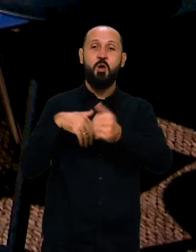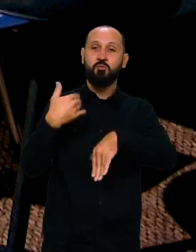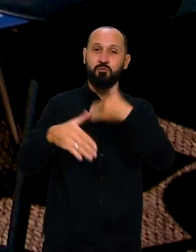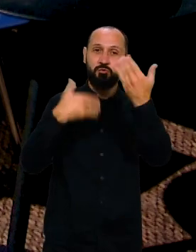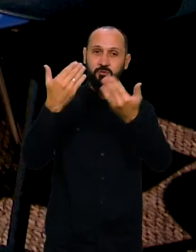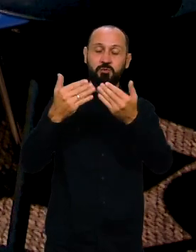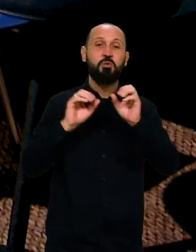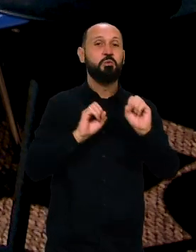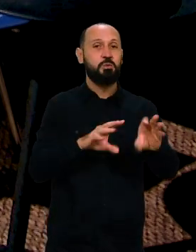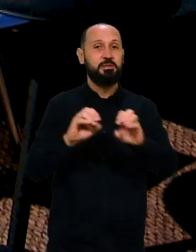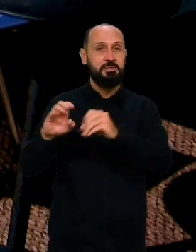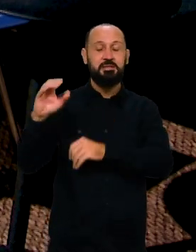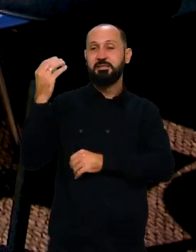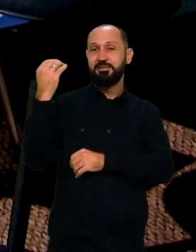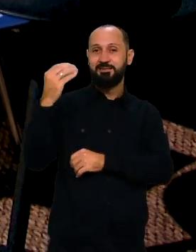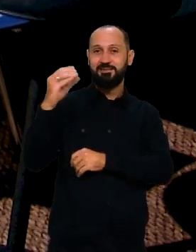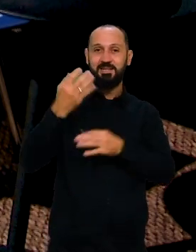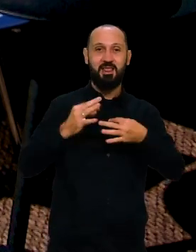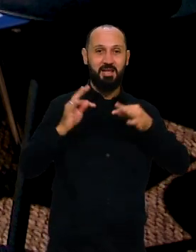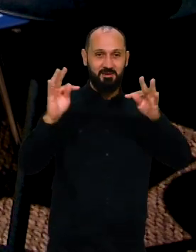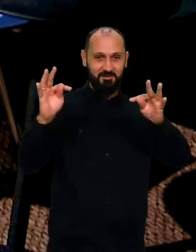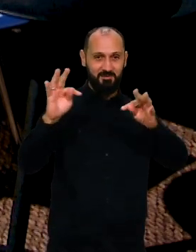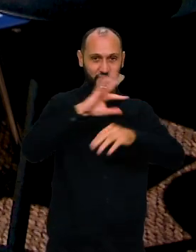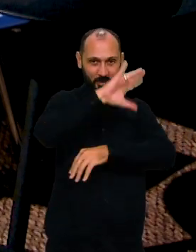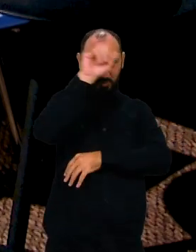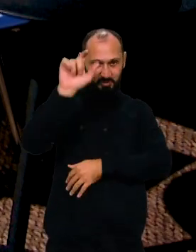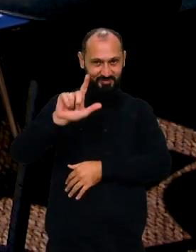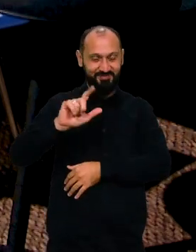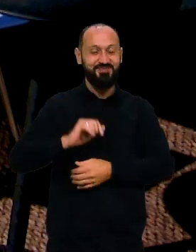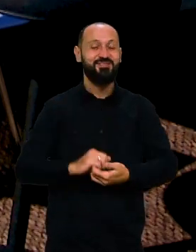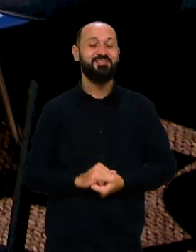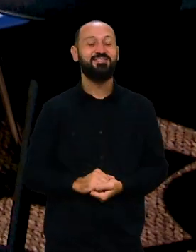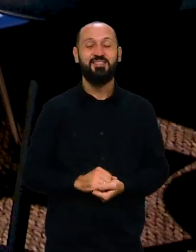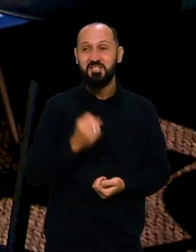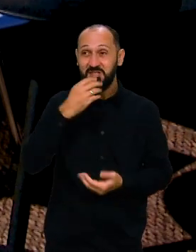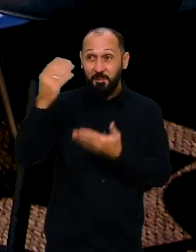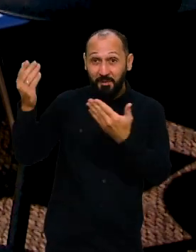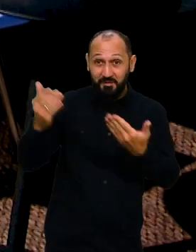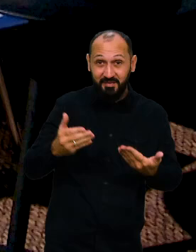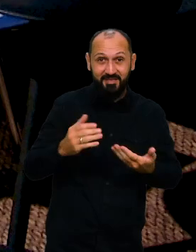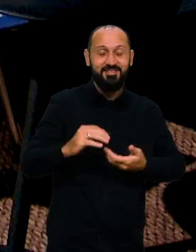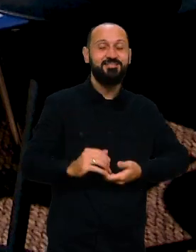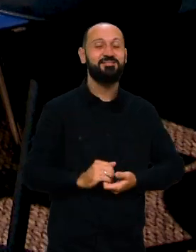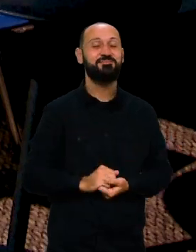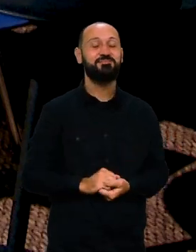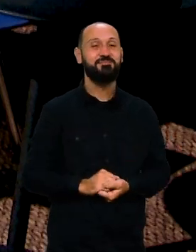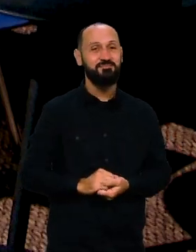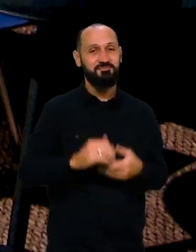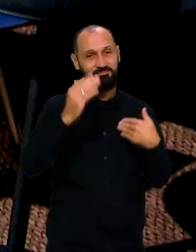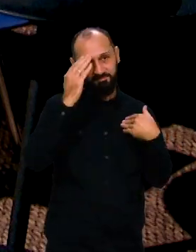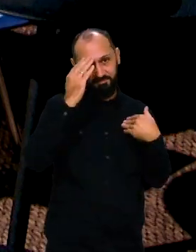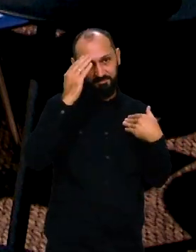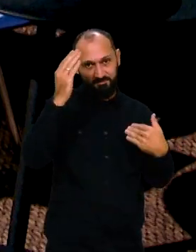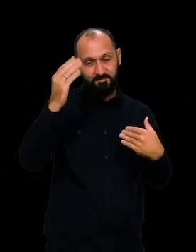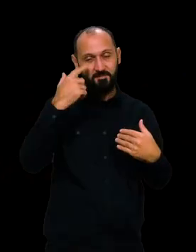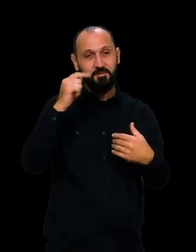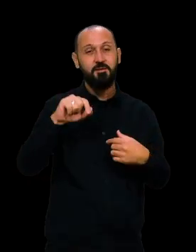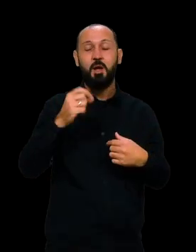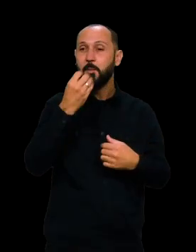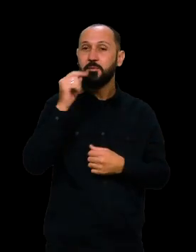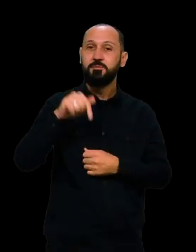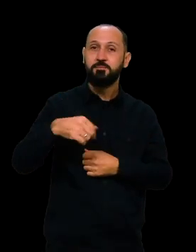Fundect, a Fundação de Apoio ao Desenvolvimento do Ensino, Ciência e Tecnologia de Mato Grosso do Sul. Seja muito bem-vindo,